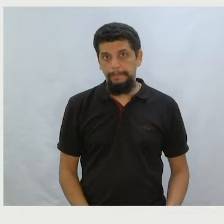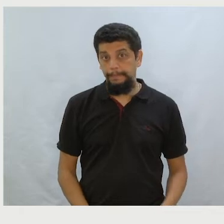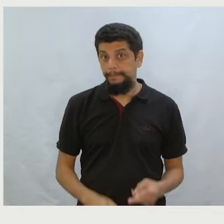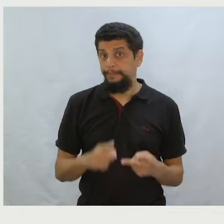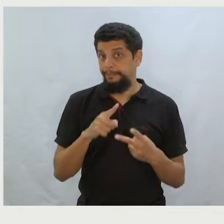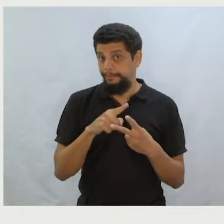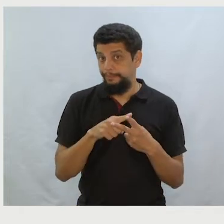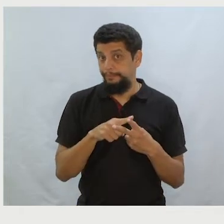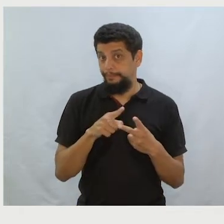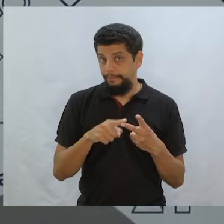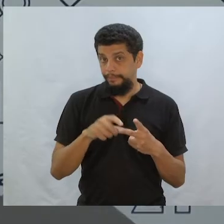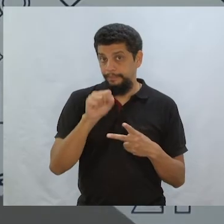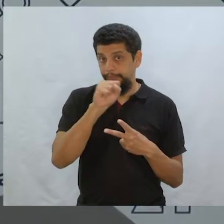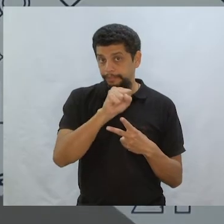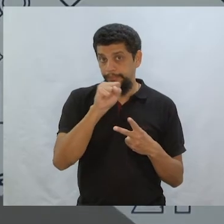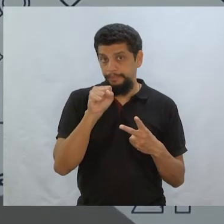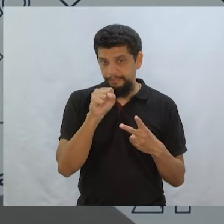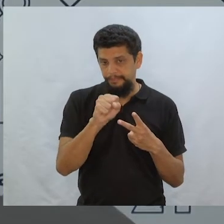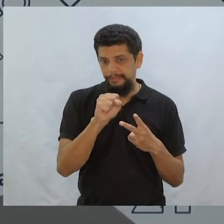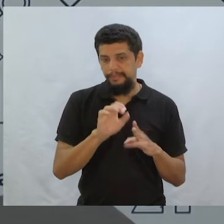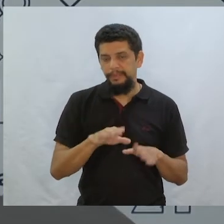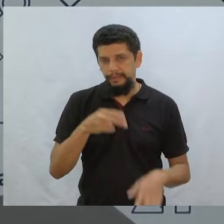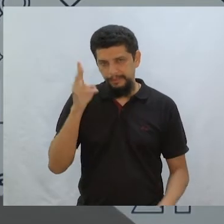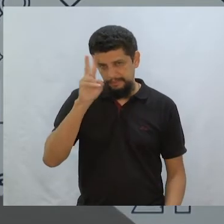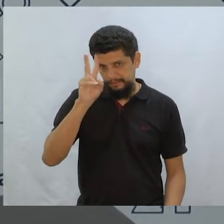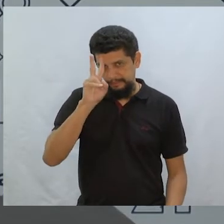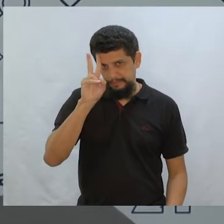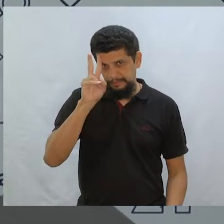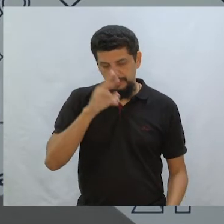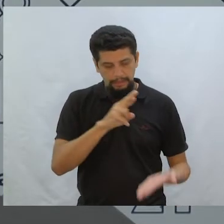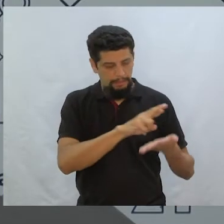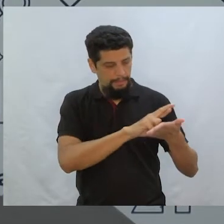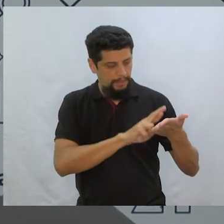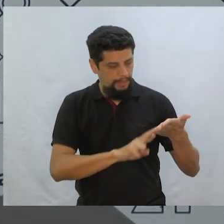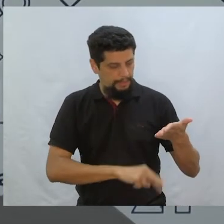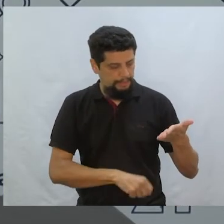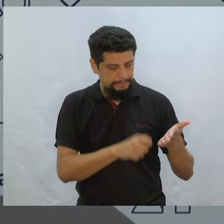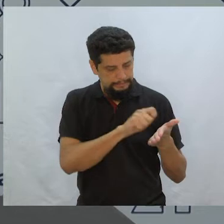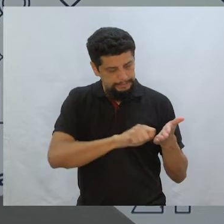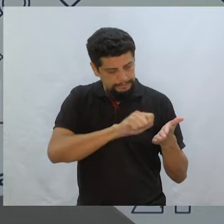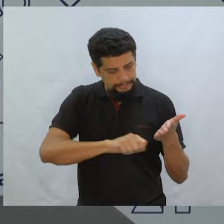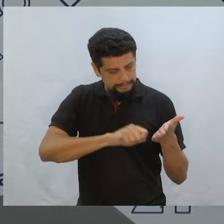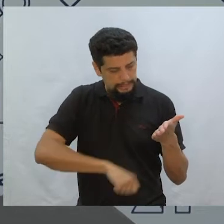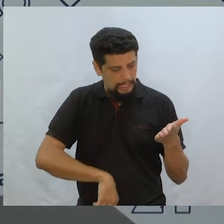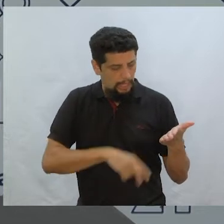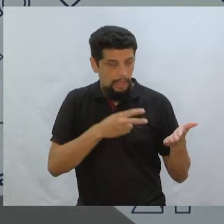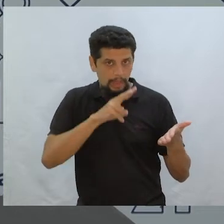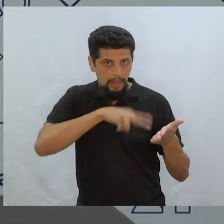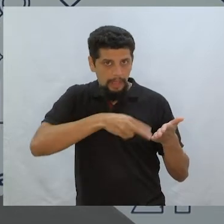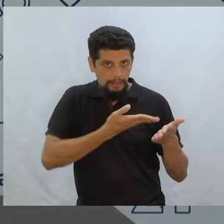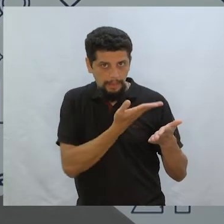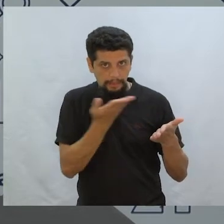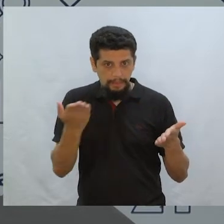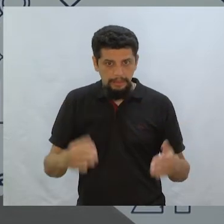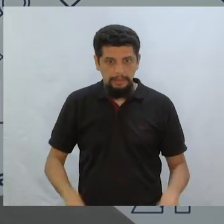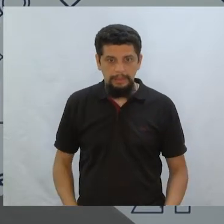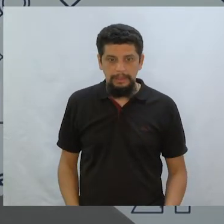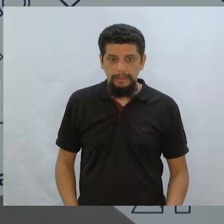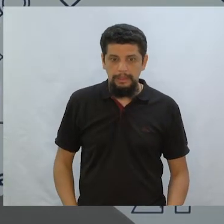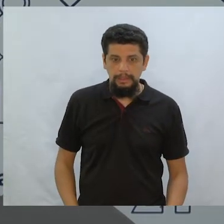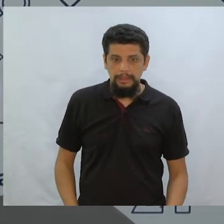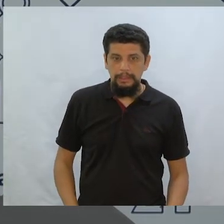dois s lembram que quando nós passamos pela redação que ele tinha escrito eu fiz a leitura para vocês e disse